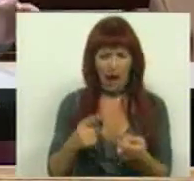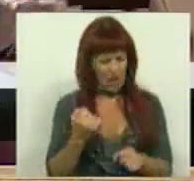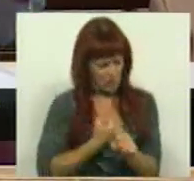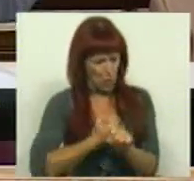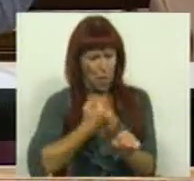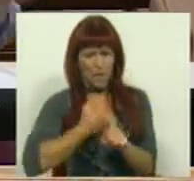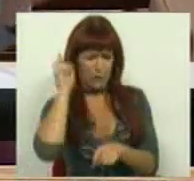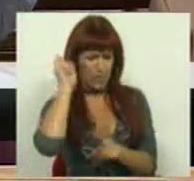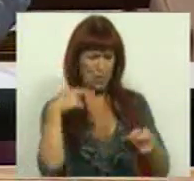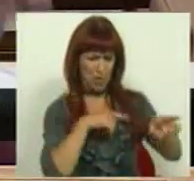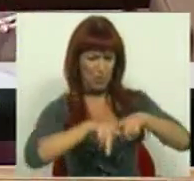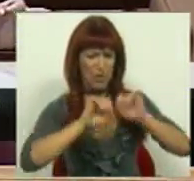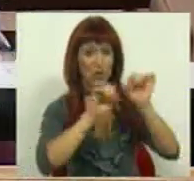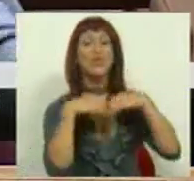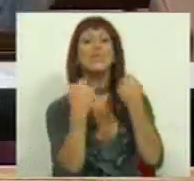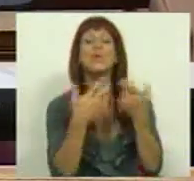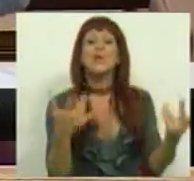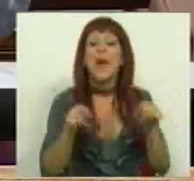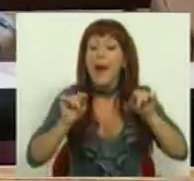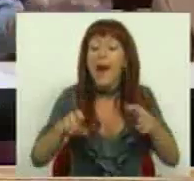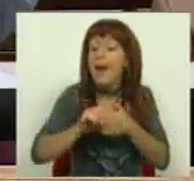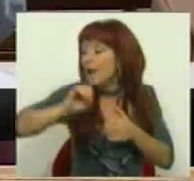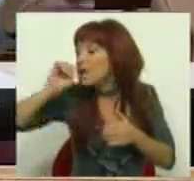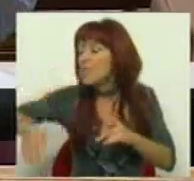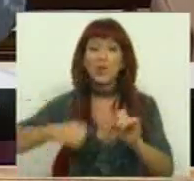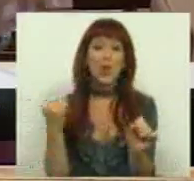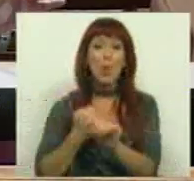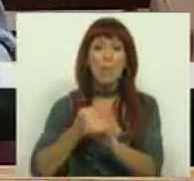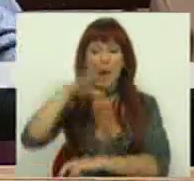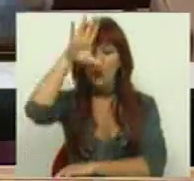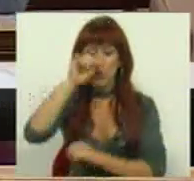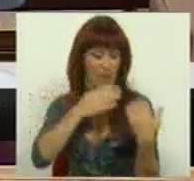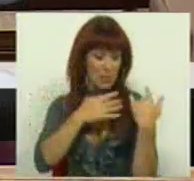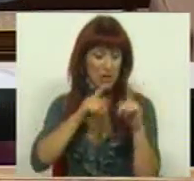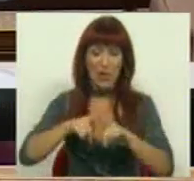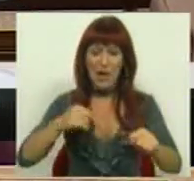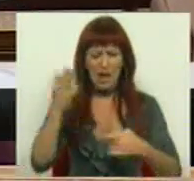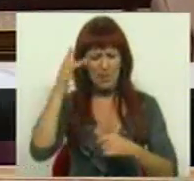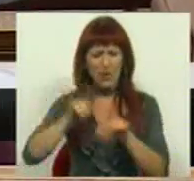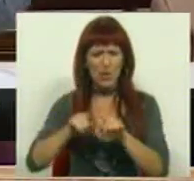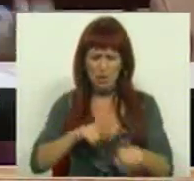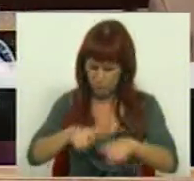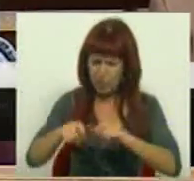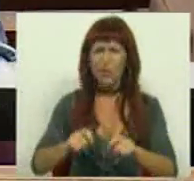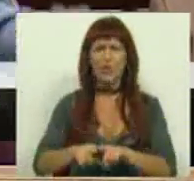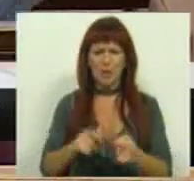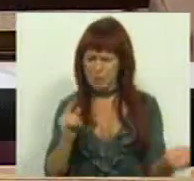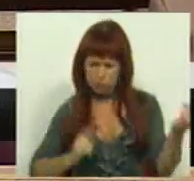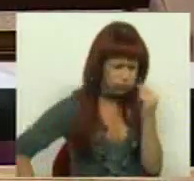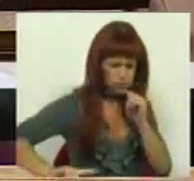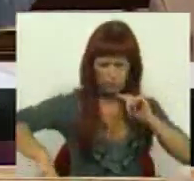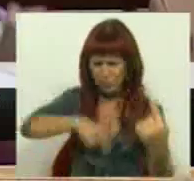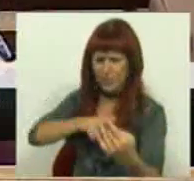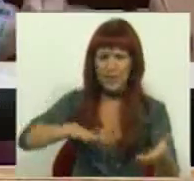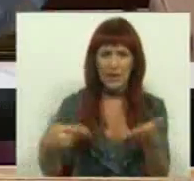atuante fundamental nas políticas sociais. É eliminar o papel do Estado na capacidade de ter políticas de contraciclo, de